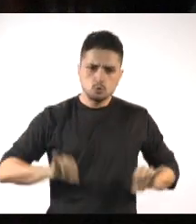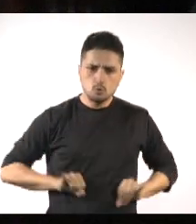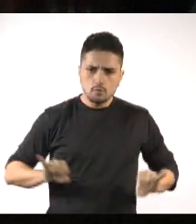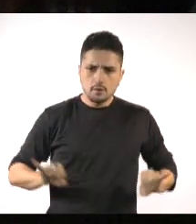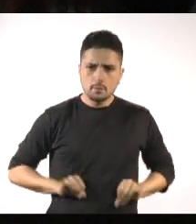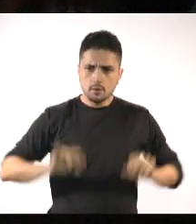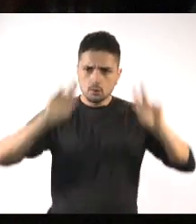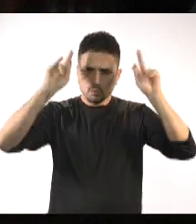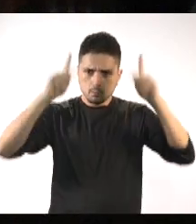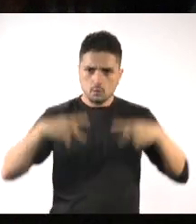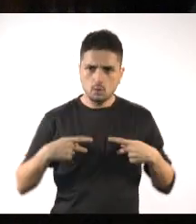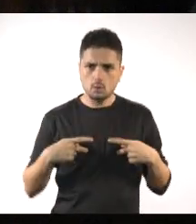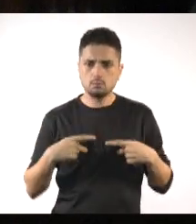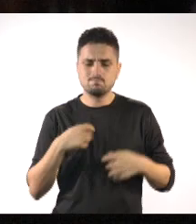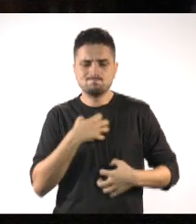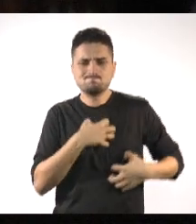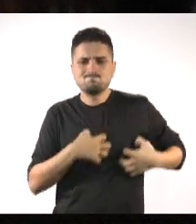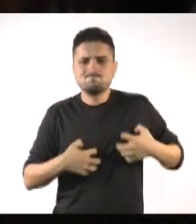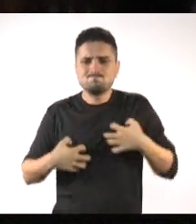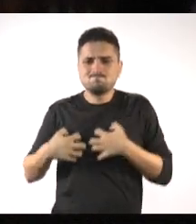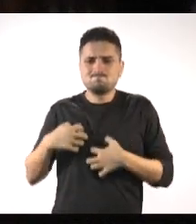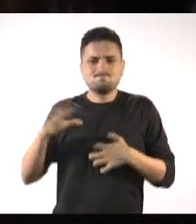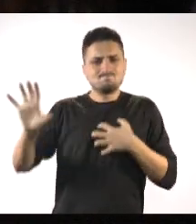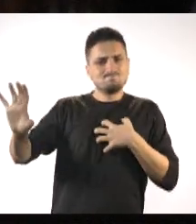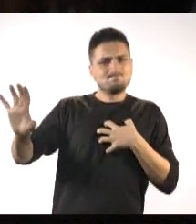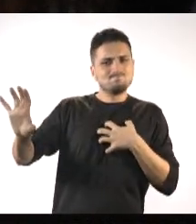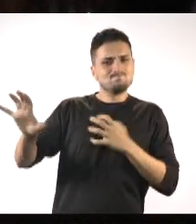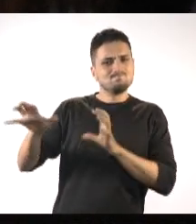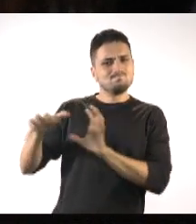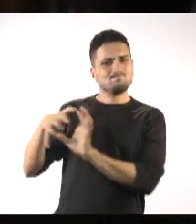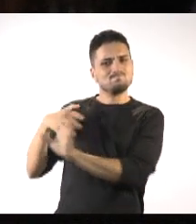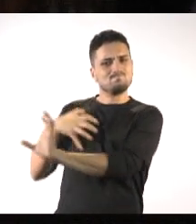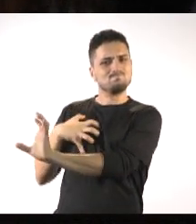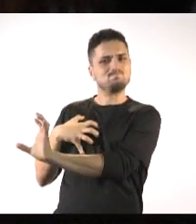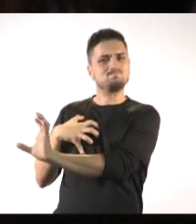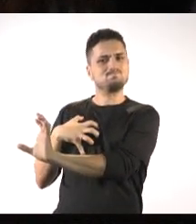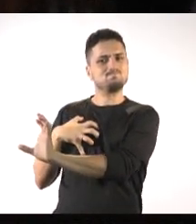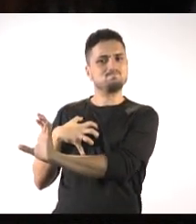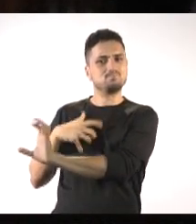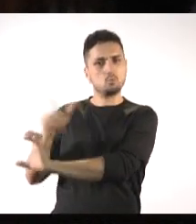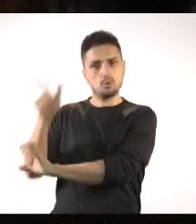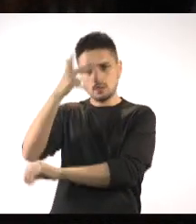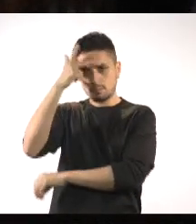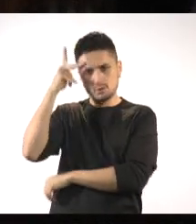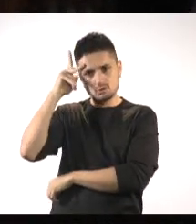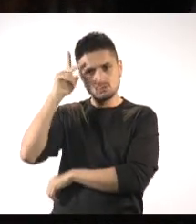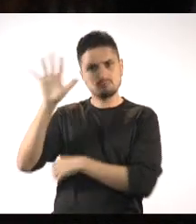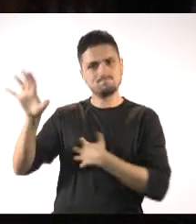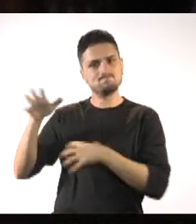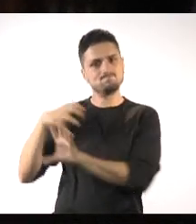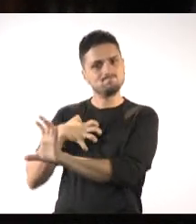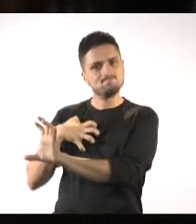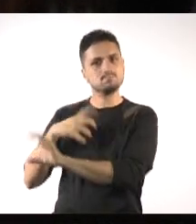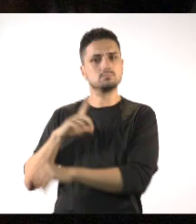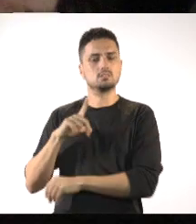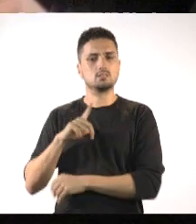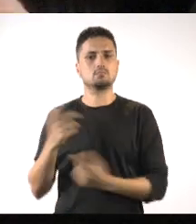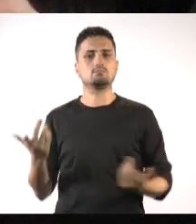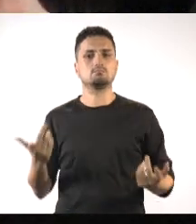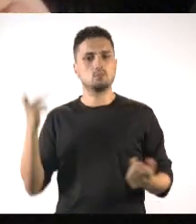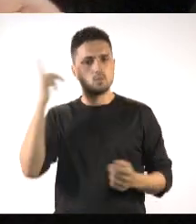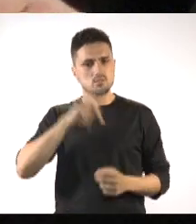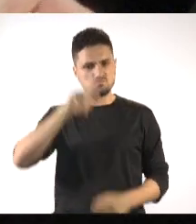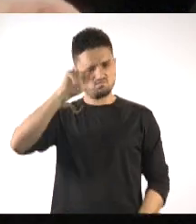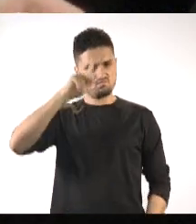e angústias, olhar a dor e nos colocarmos no lugar daquele outro que está ao nosso redor. Romper com